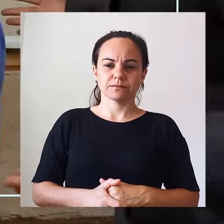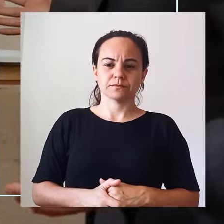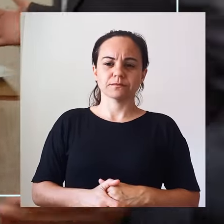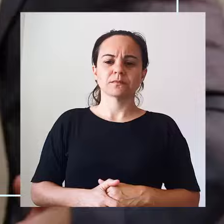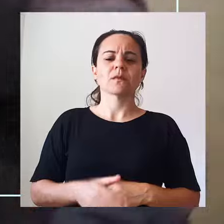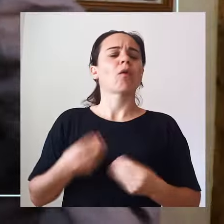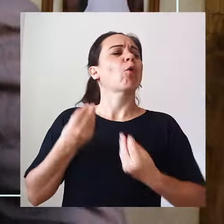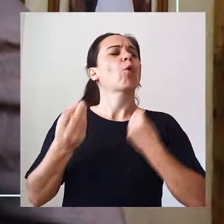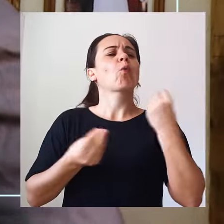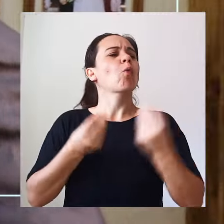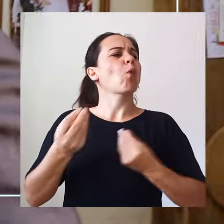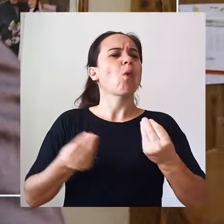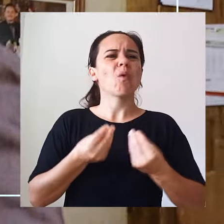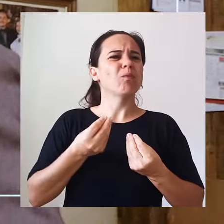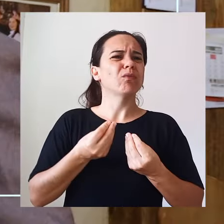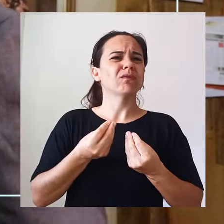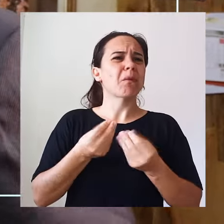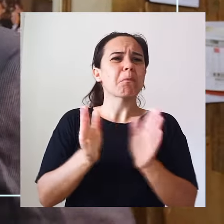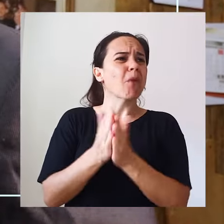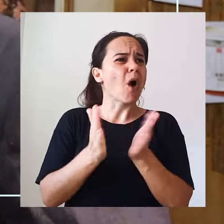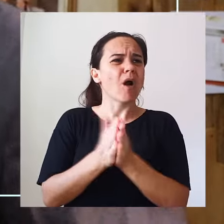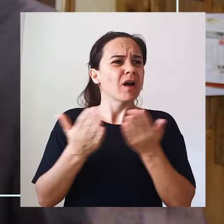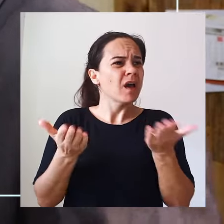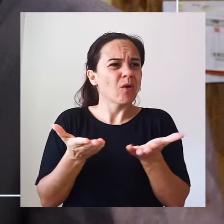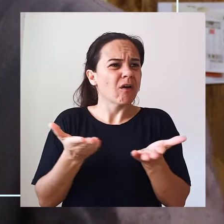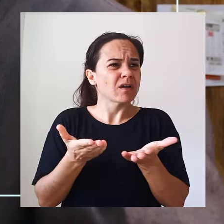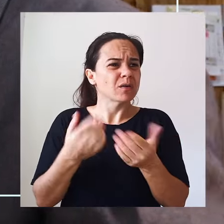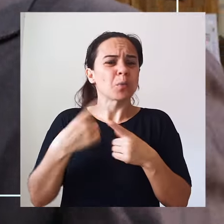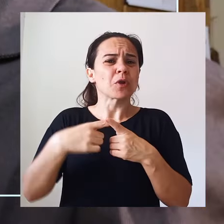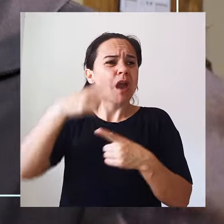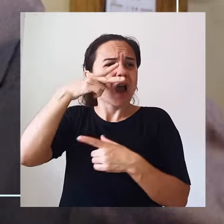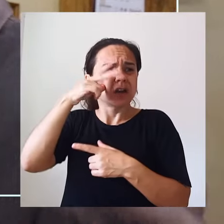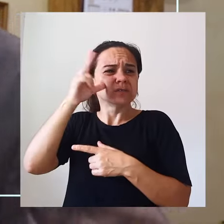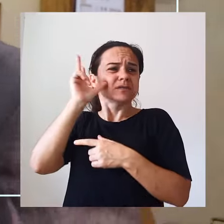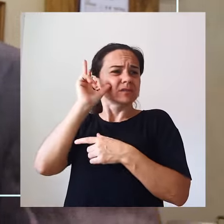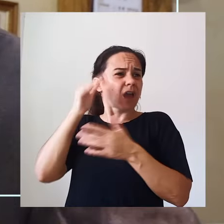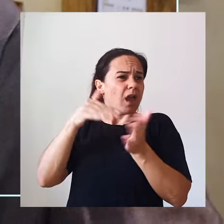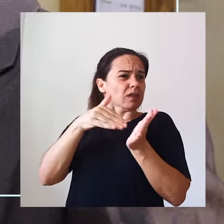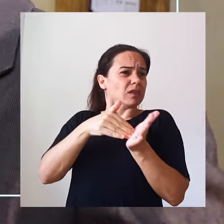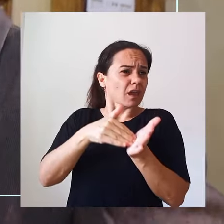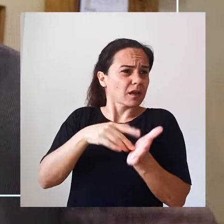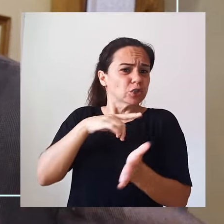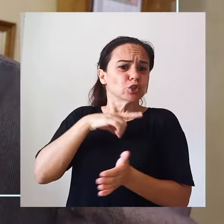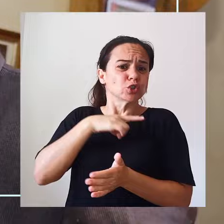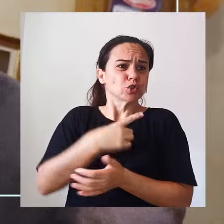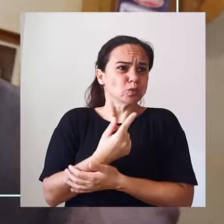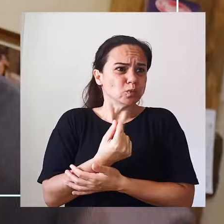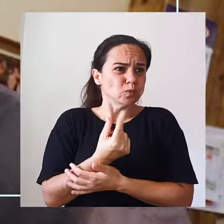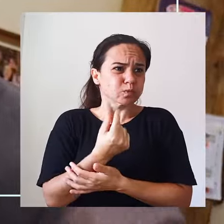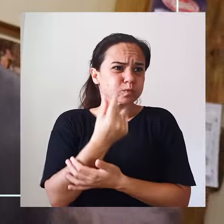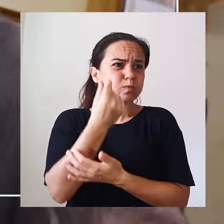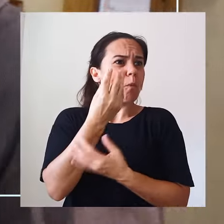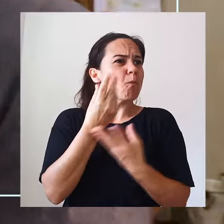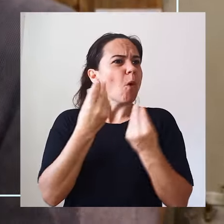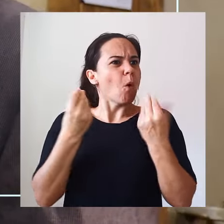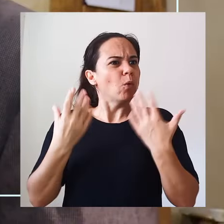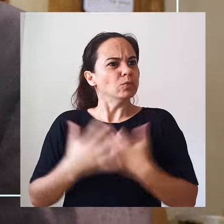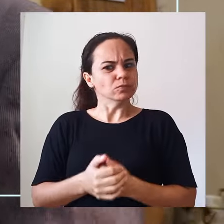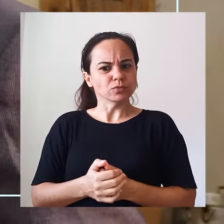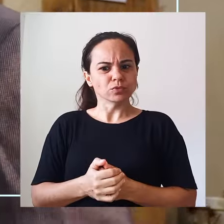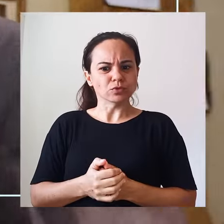Mas como falidos, se até anteontem estávamos com saldo super positivo